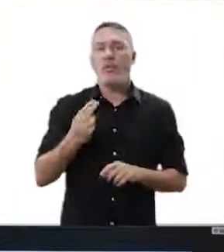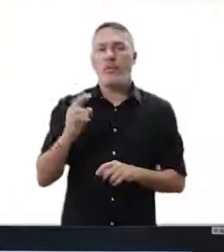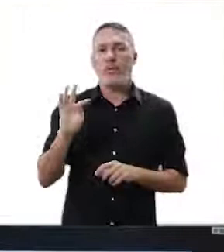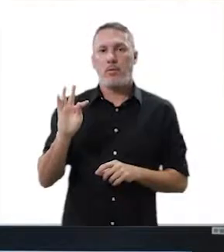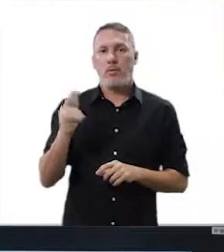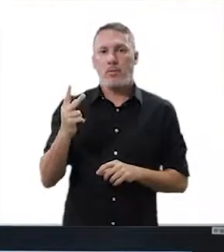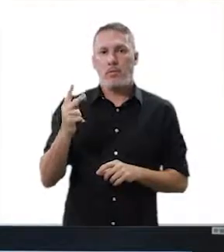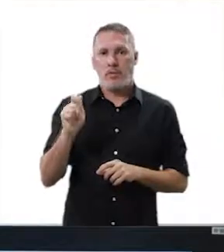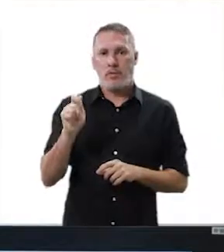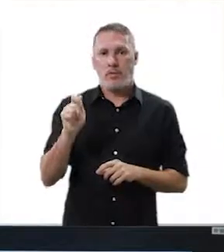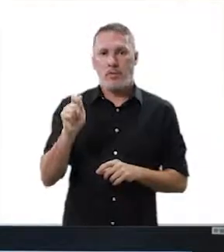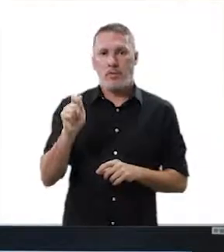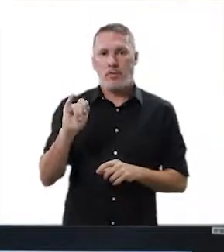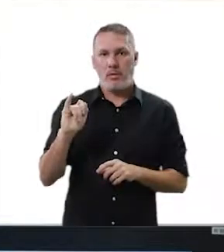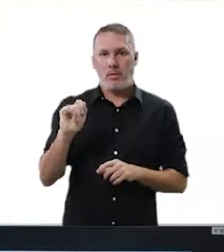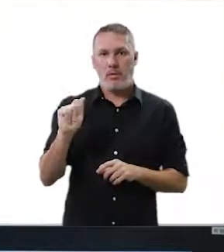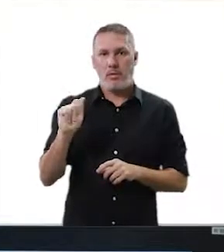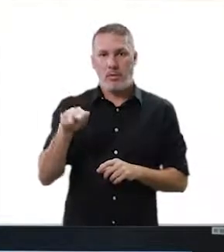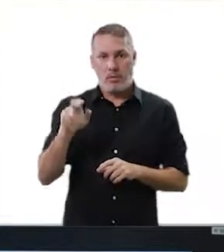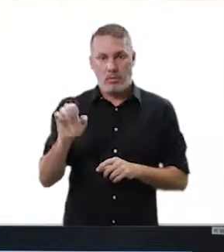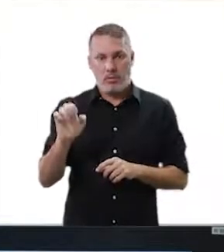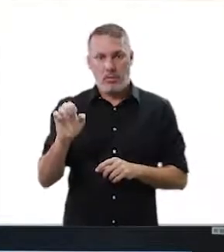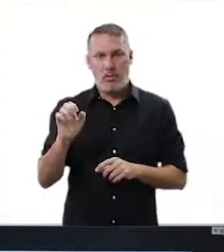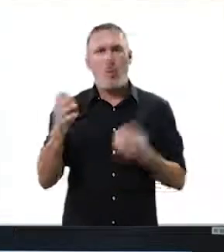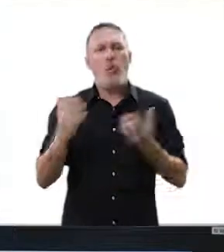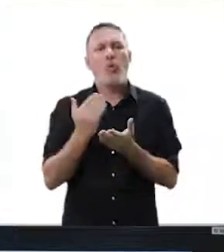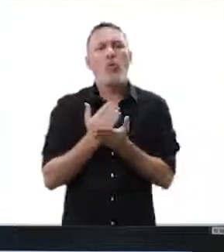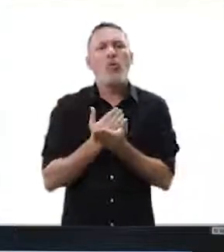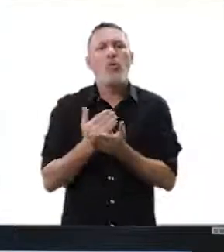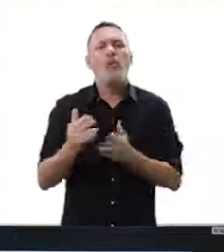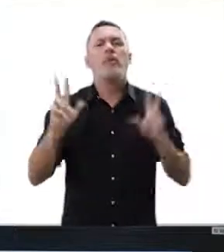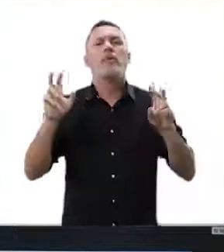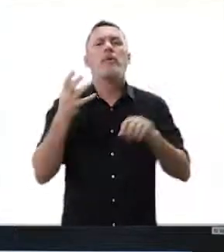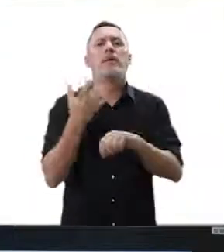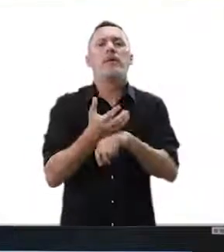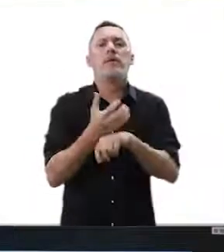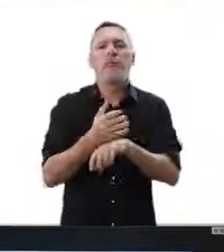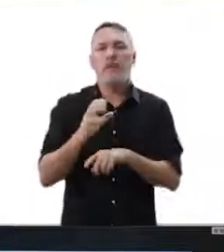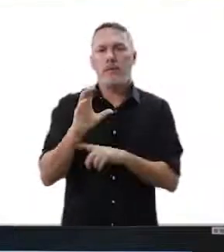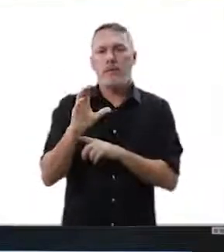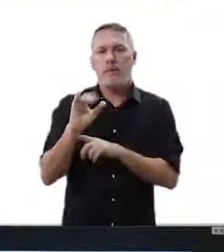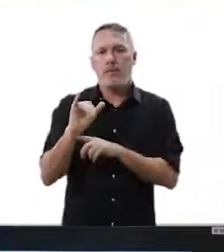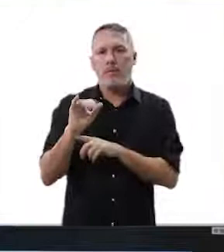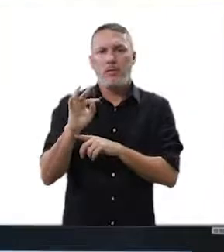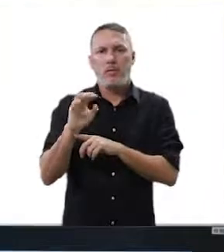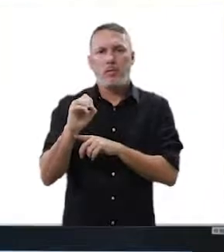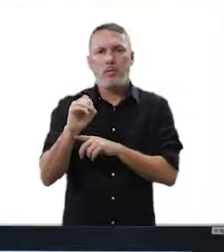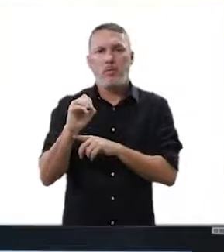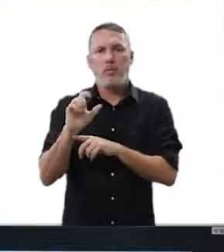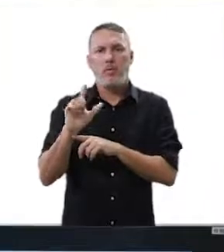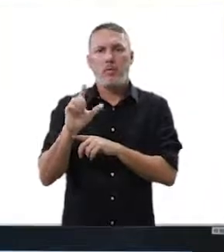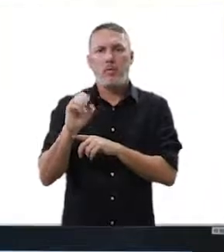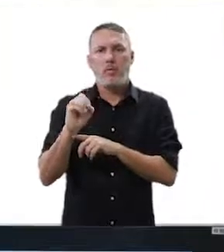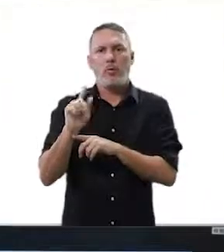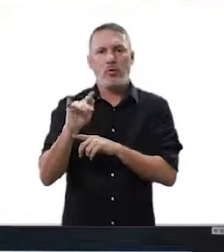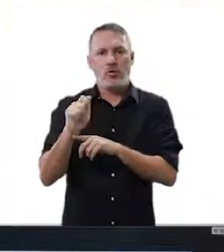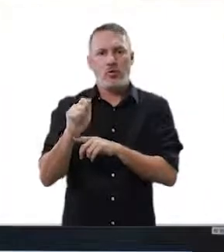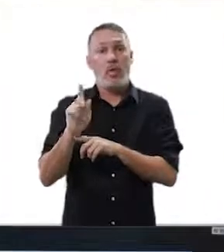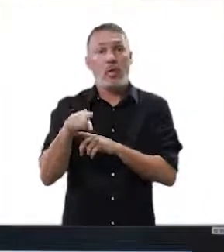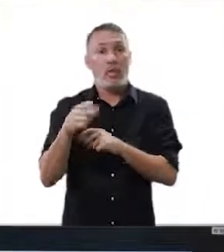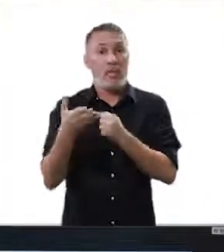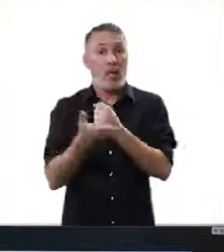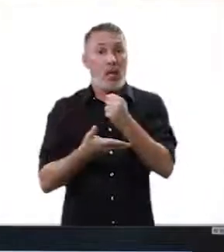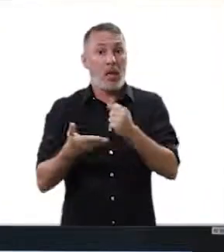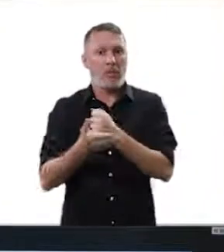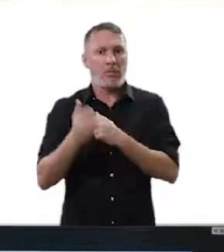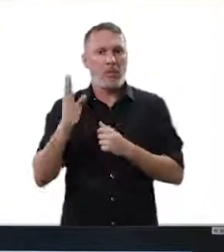Biologia. Hoje iremos dar início à matéria de citologia, que é a base de toda a biologia. Então, para a gente conseguir entender